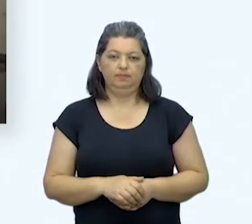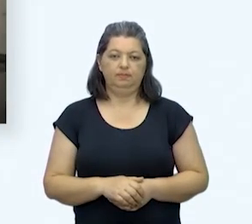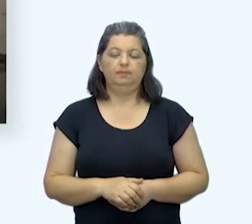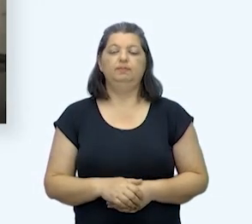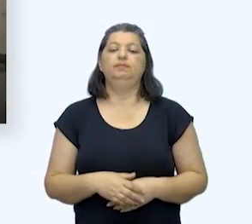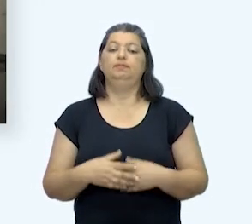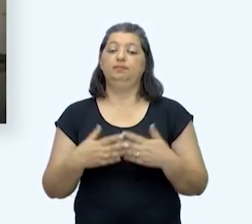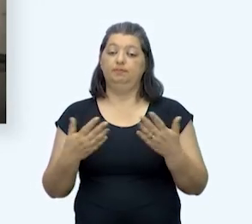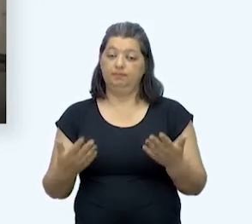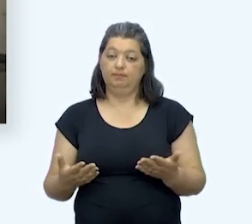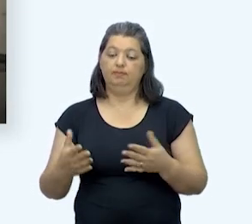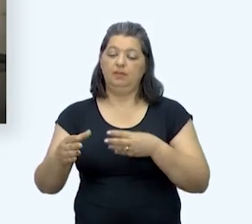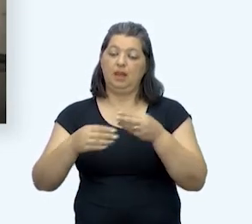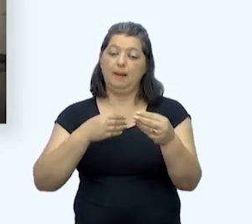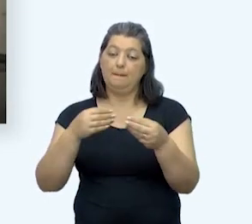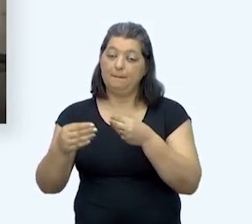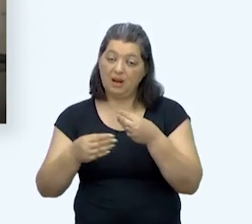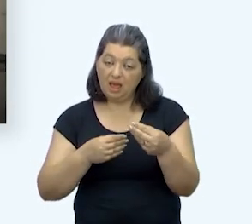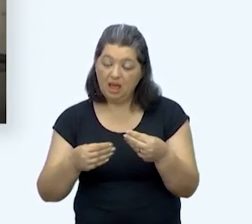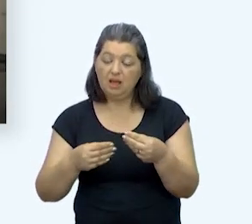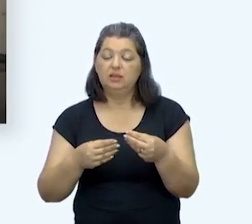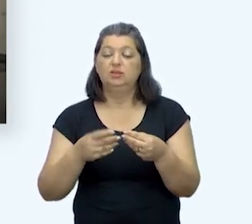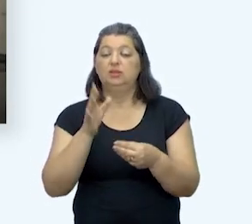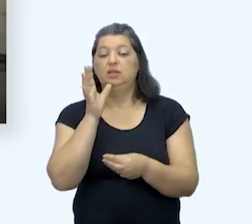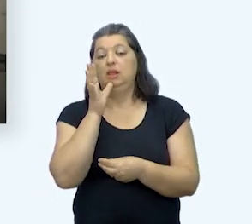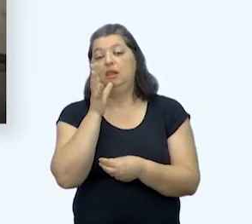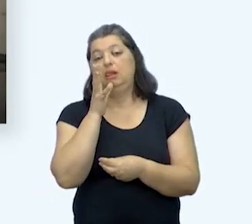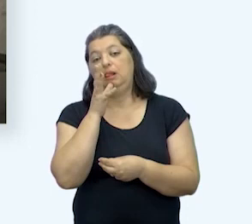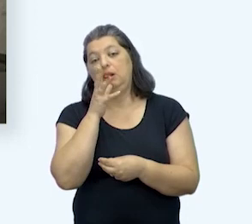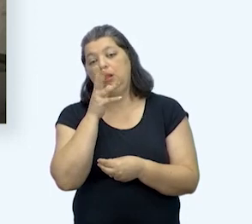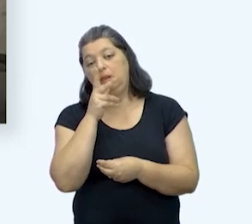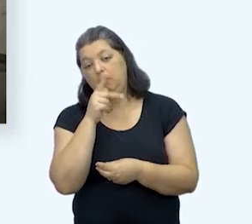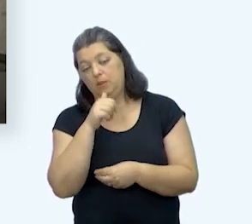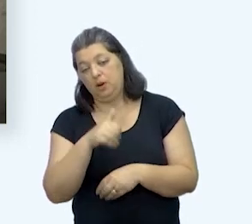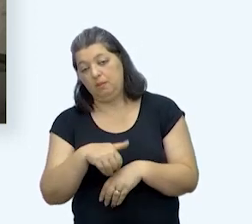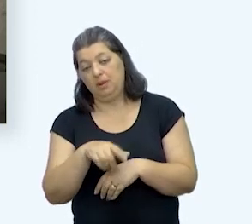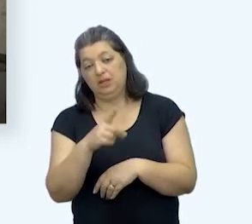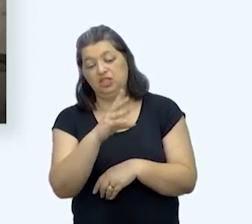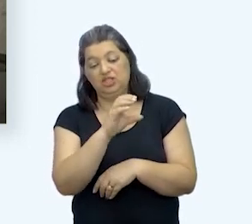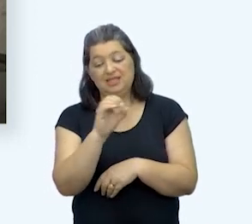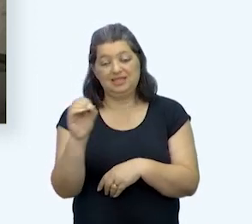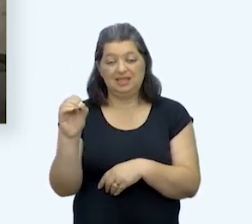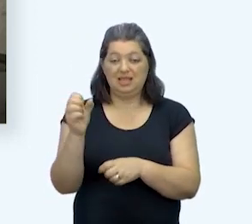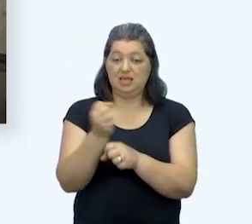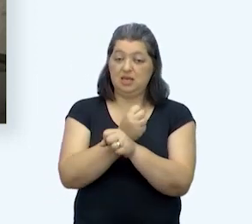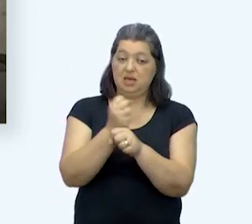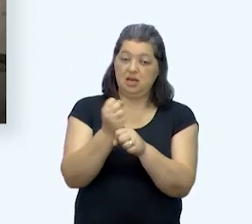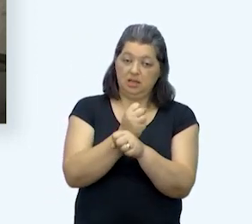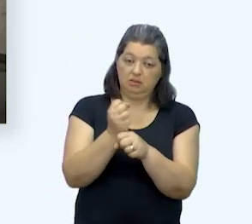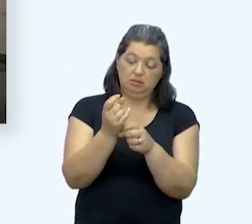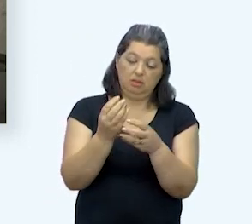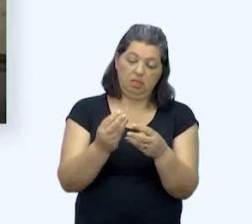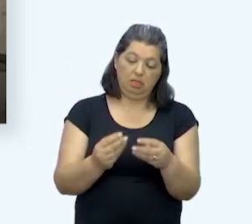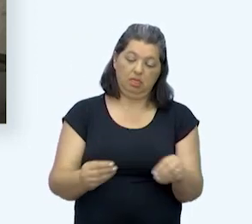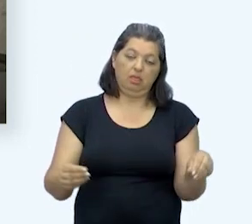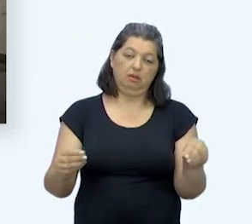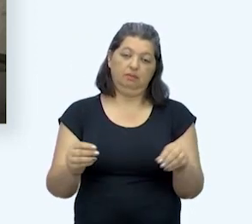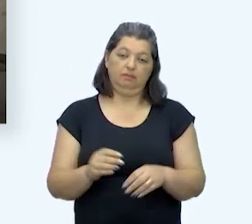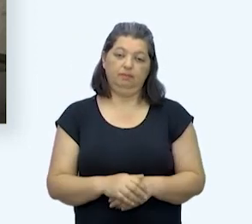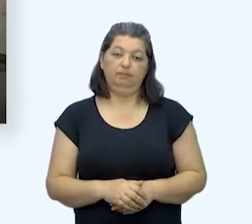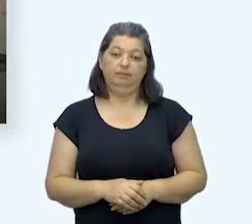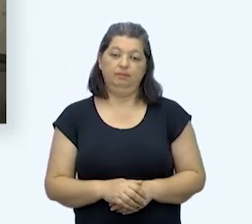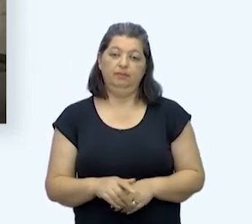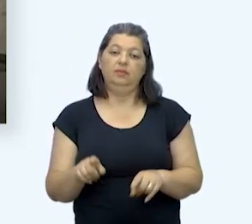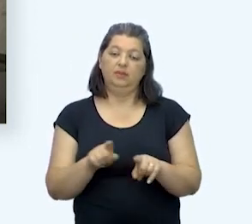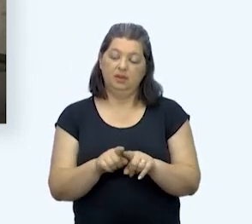E os plásticos demoram centenas de anos para serem decompostos. Além disso, enfeiam